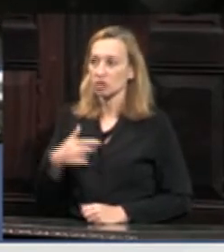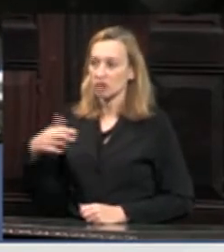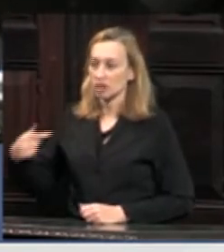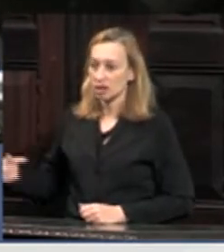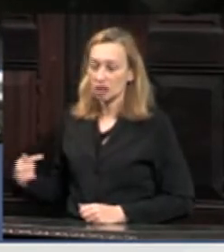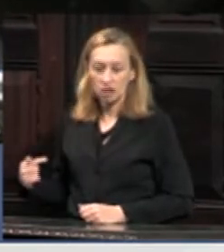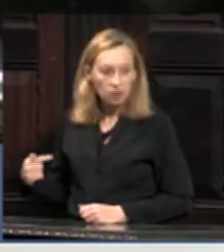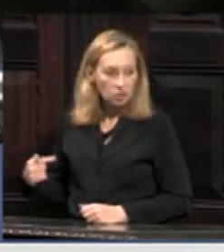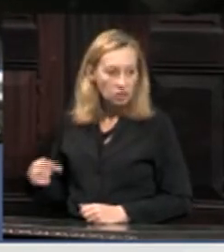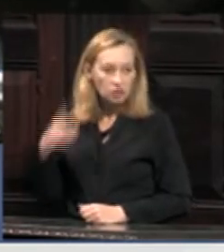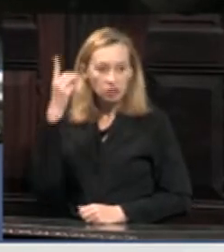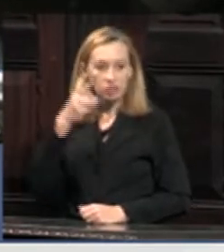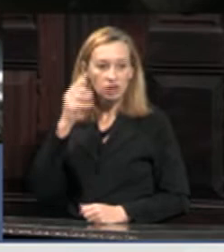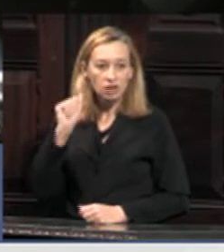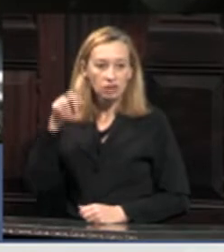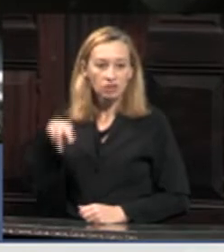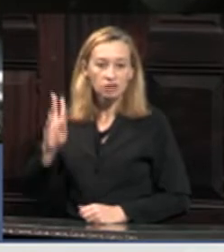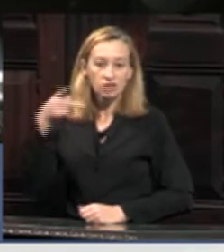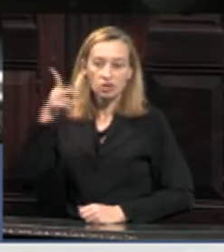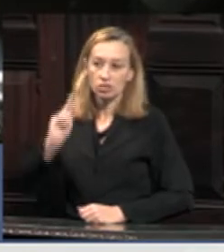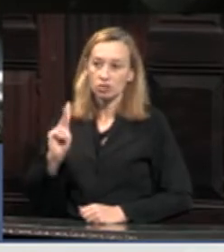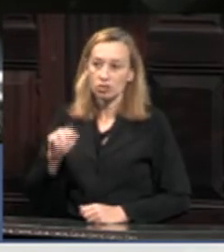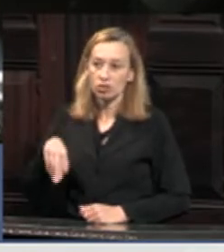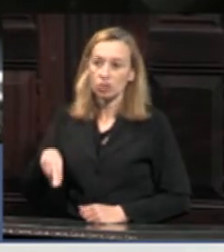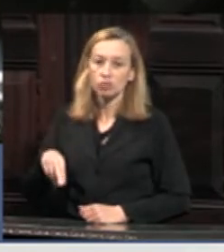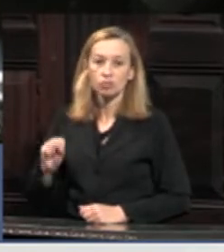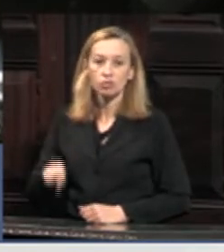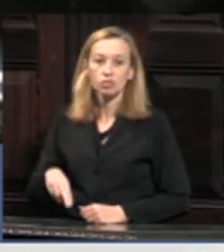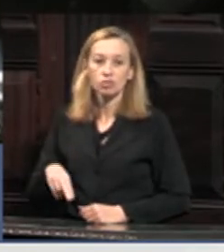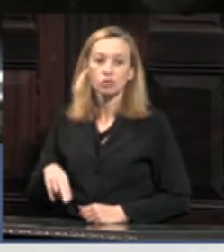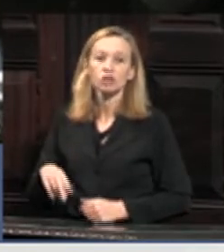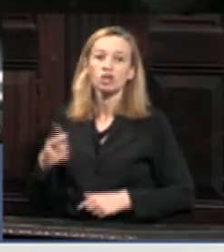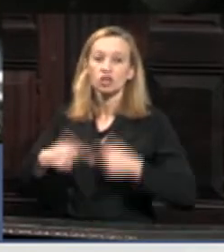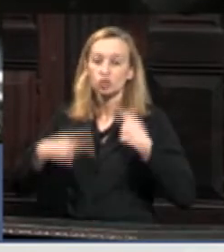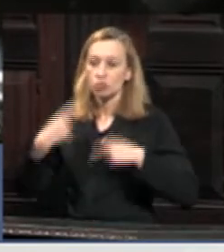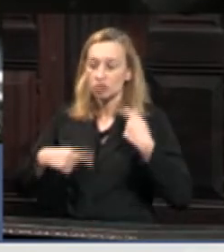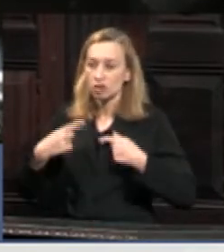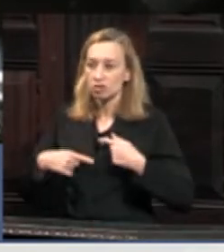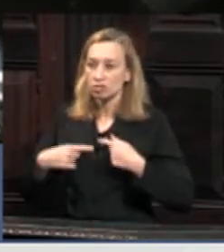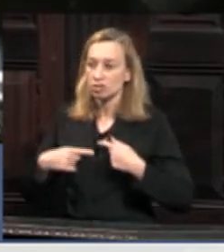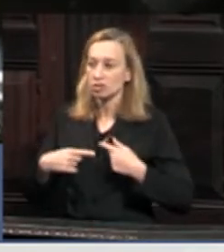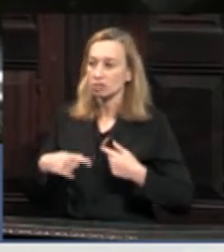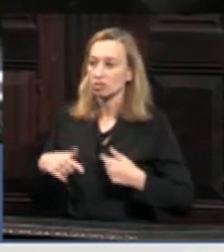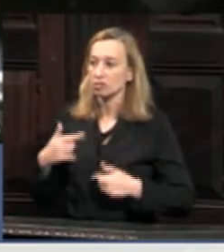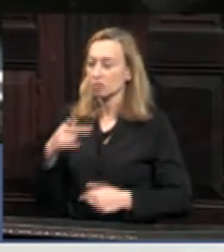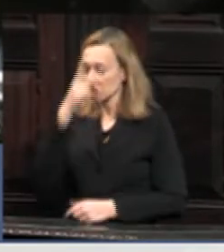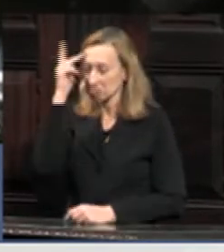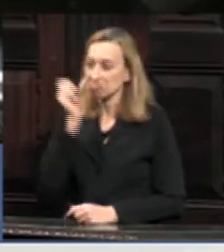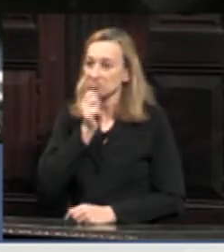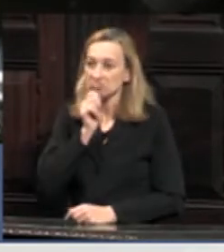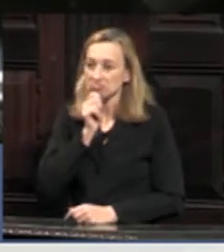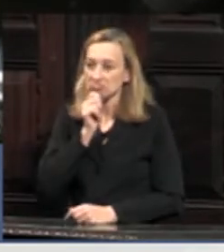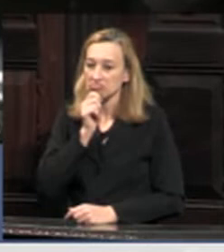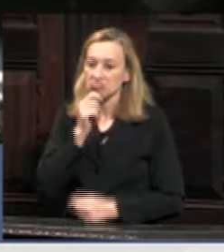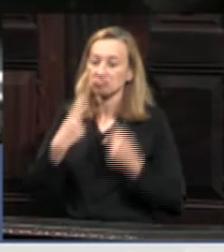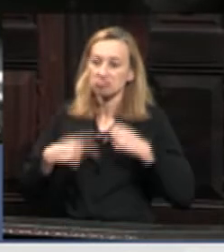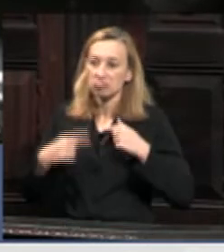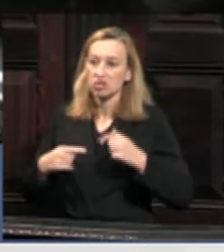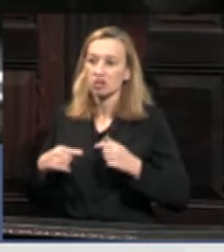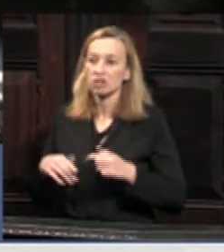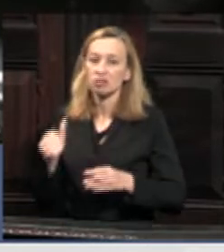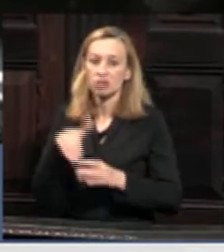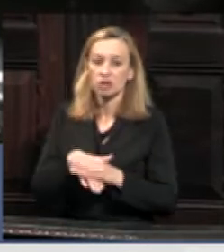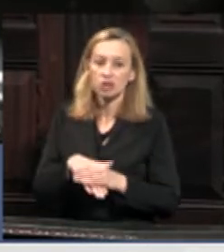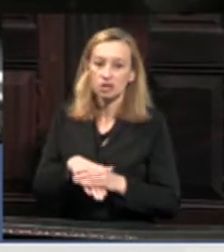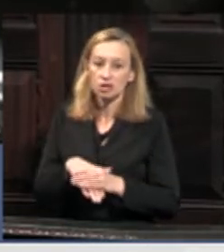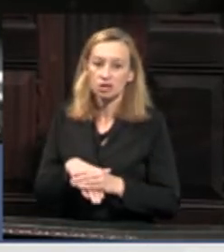3048/2017, de autoria do deputado Wanderson Nogueira. Em discussão. Não havendo quem queira discutir, em votação da emenda